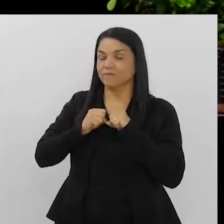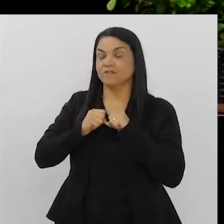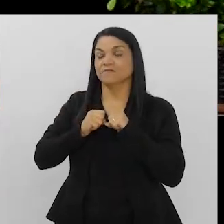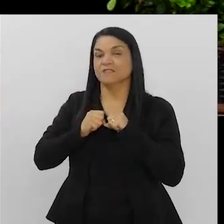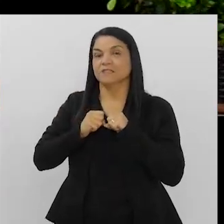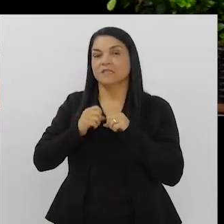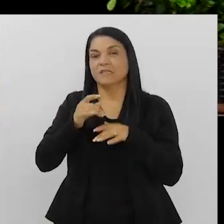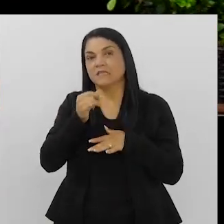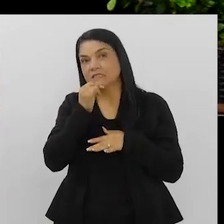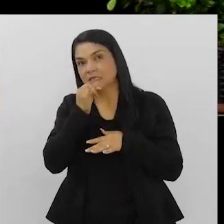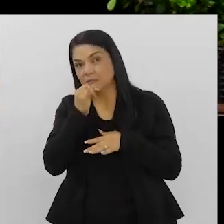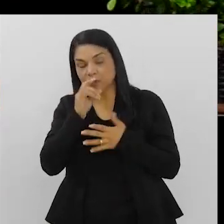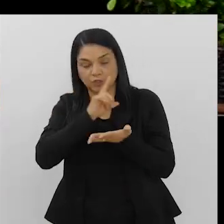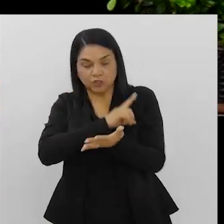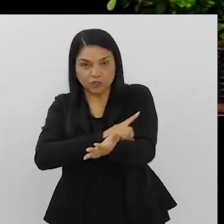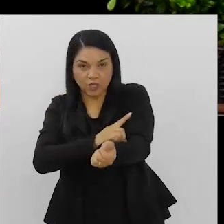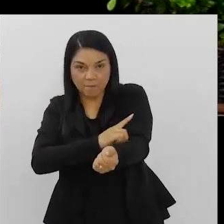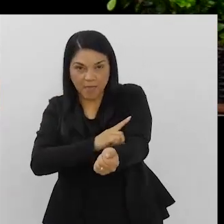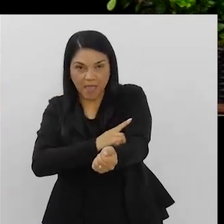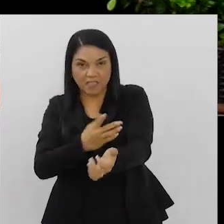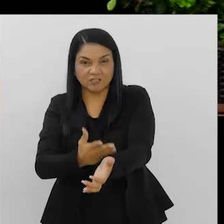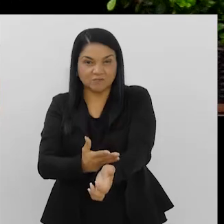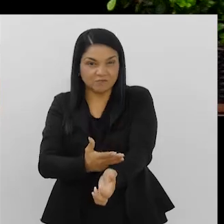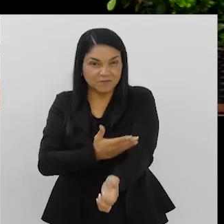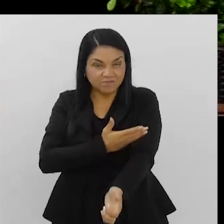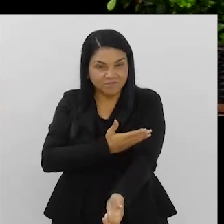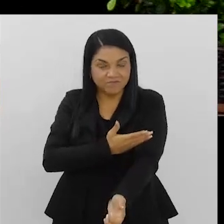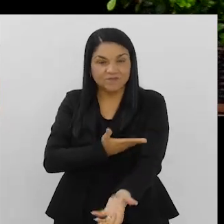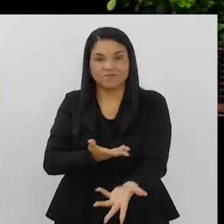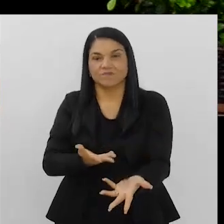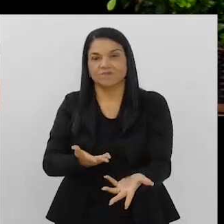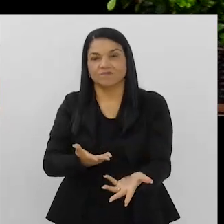doenças crônicas, né? Como diabetes, hipertensão.